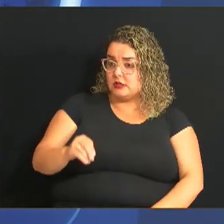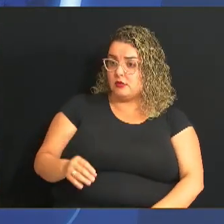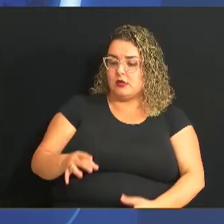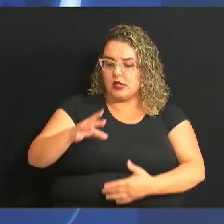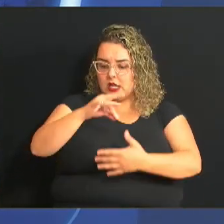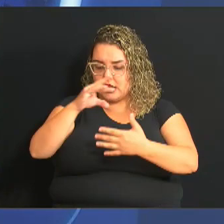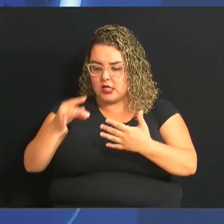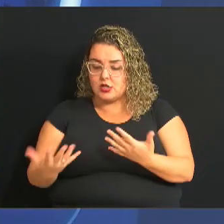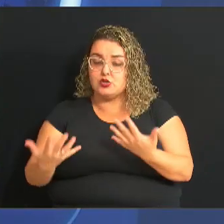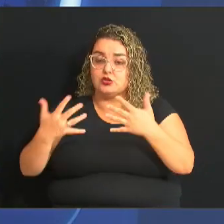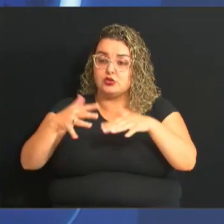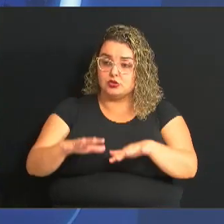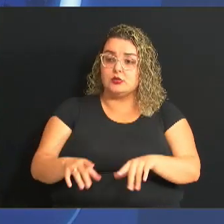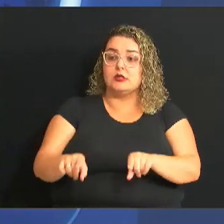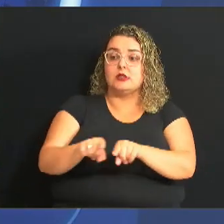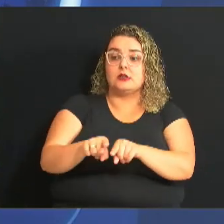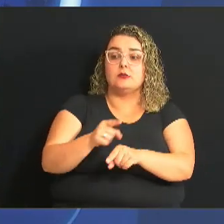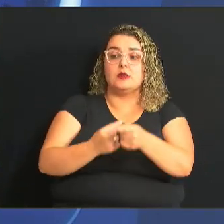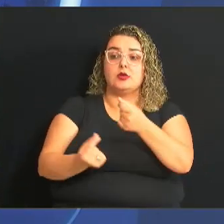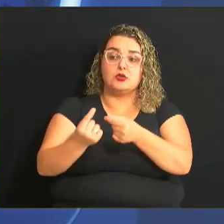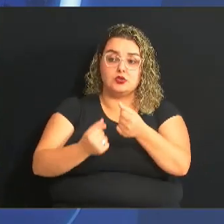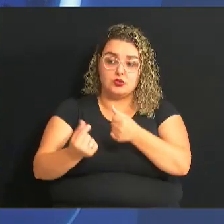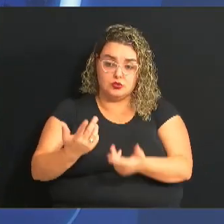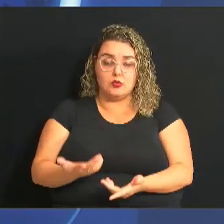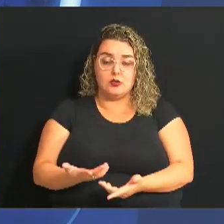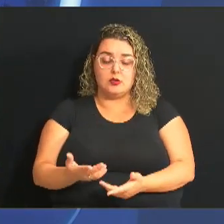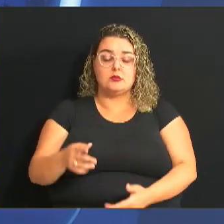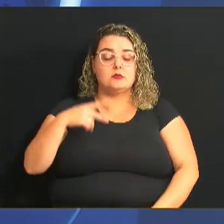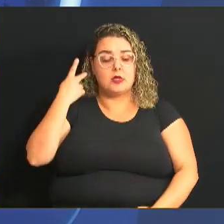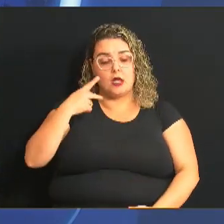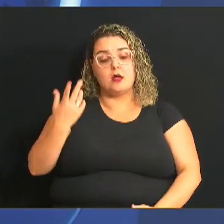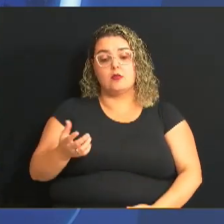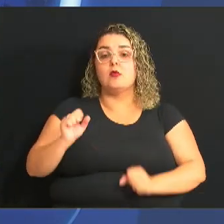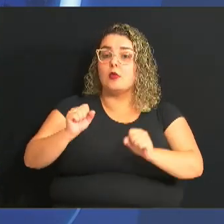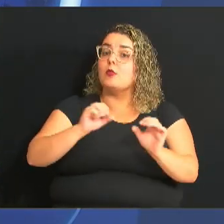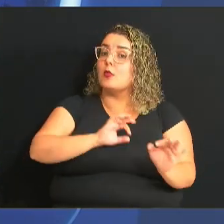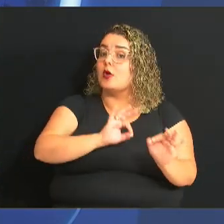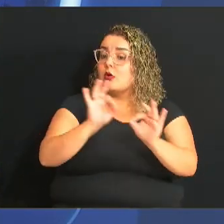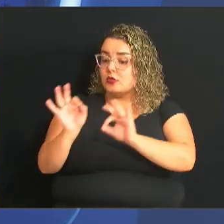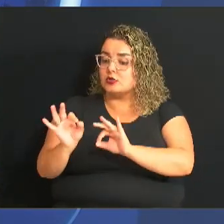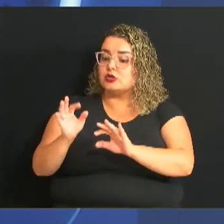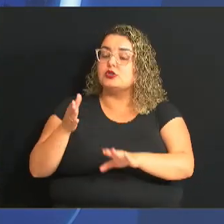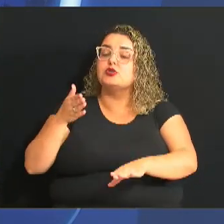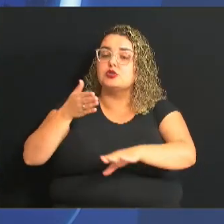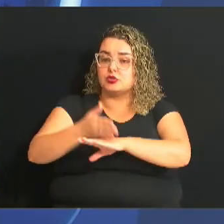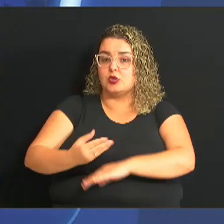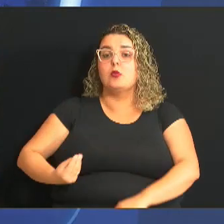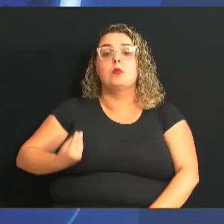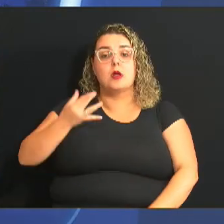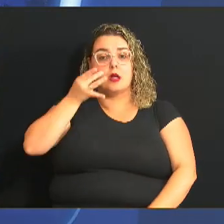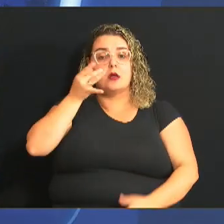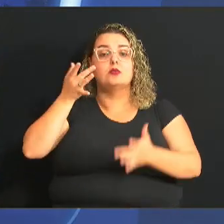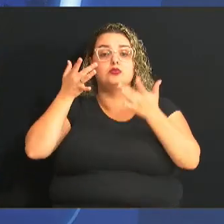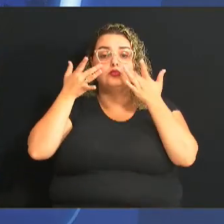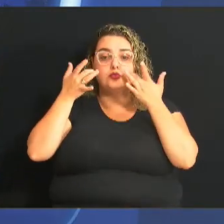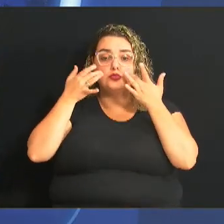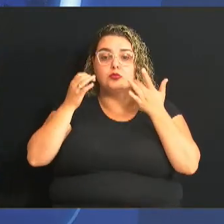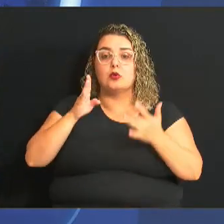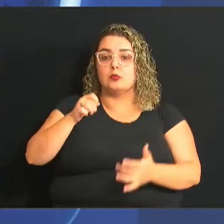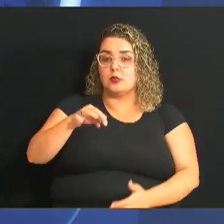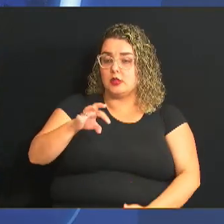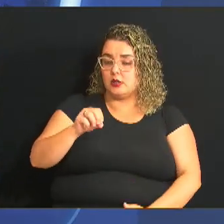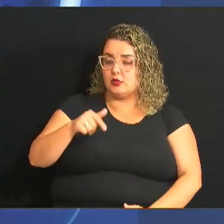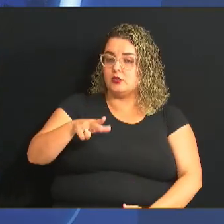e valores pertinentes a essa política. E você pode participar pessoalmente indo até o Teatro Bento Quirino,